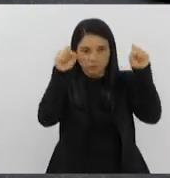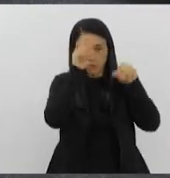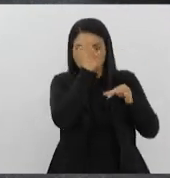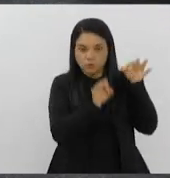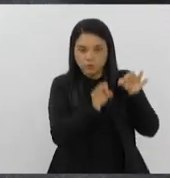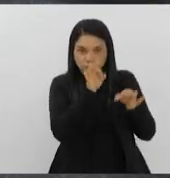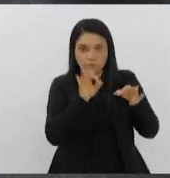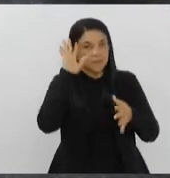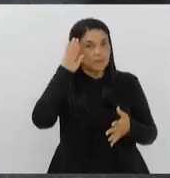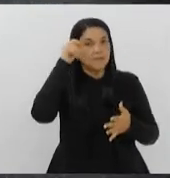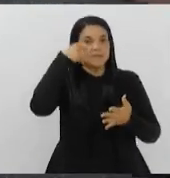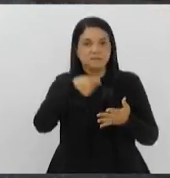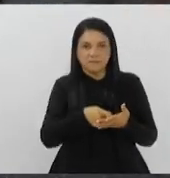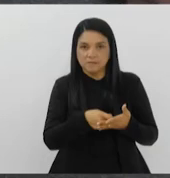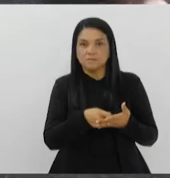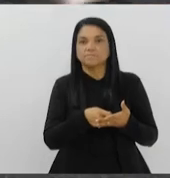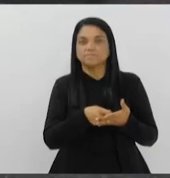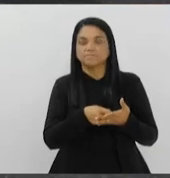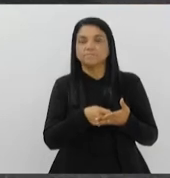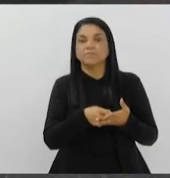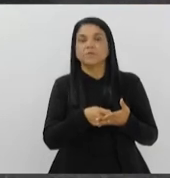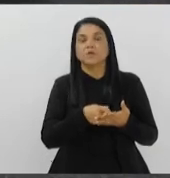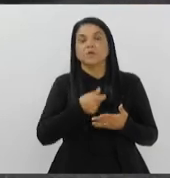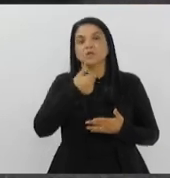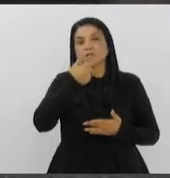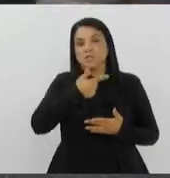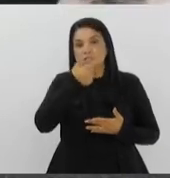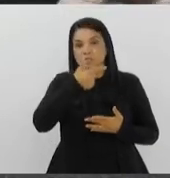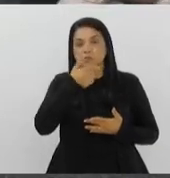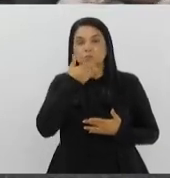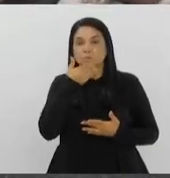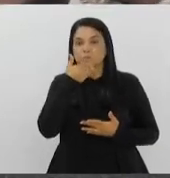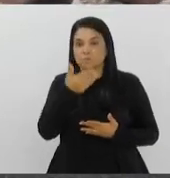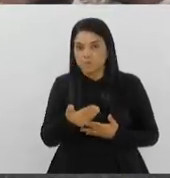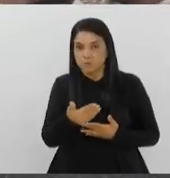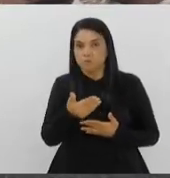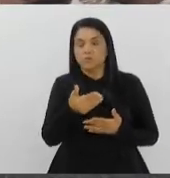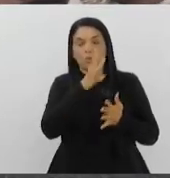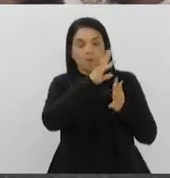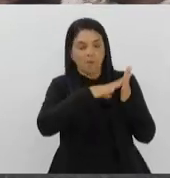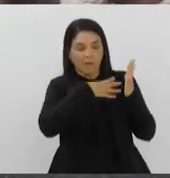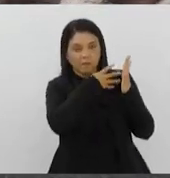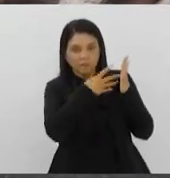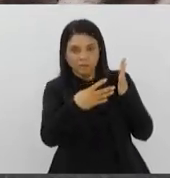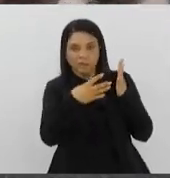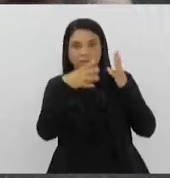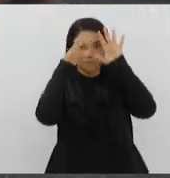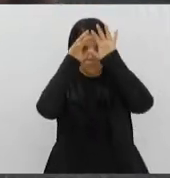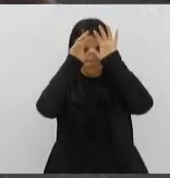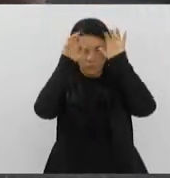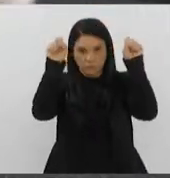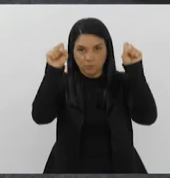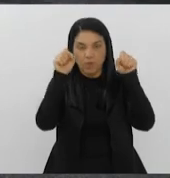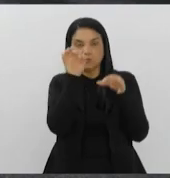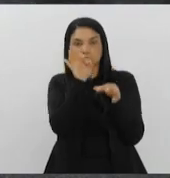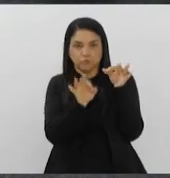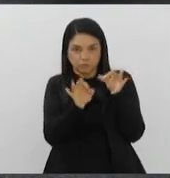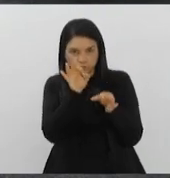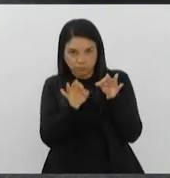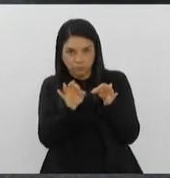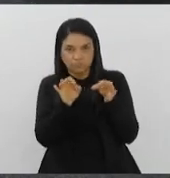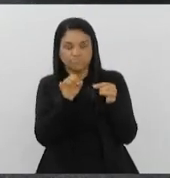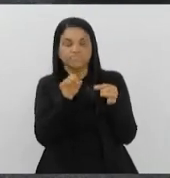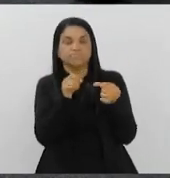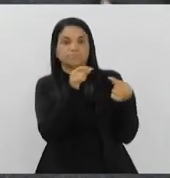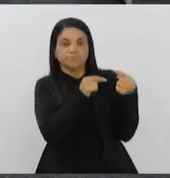Justiça decida, e aí estamos fazendo o segundo pleito a Vossa Excelência, que é uma agenda com o Tribunal de Justiça. Mas acho oportuno